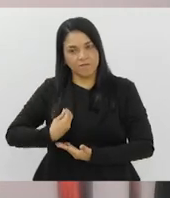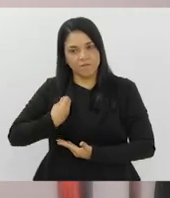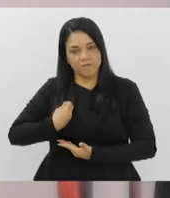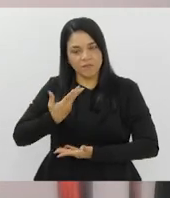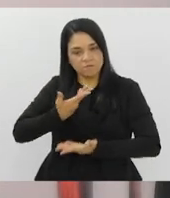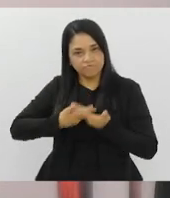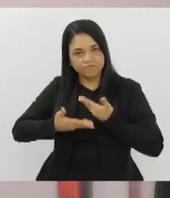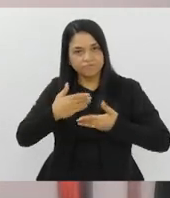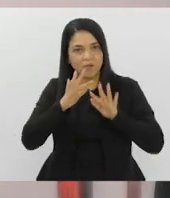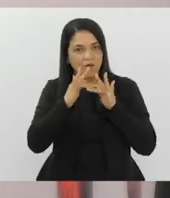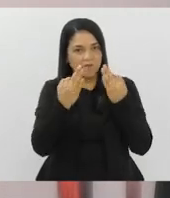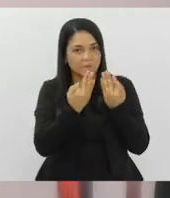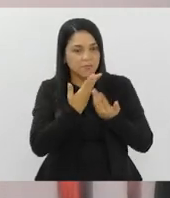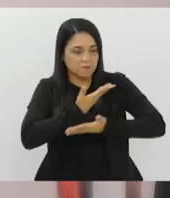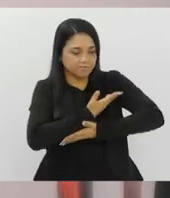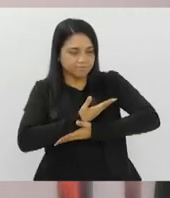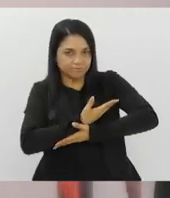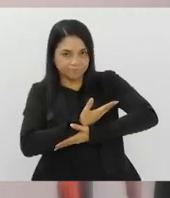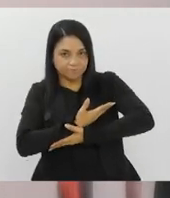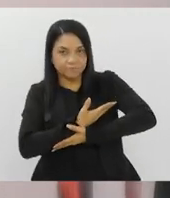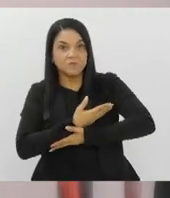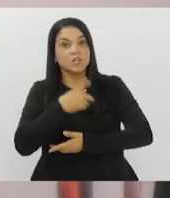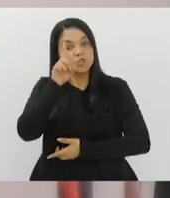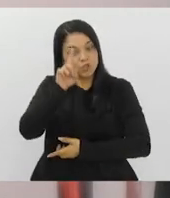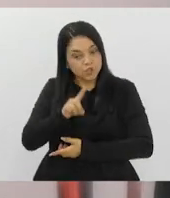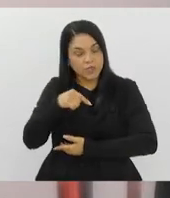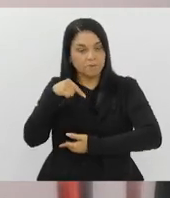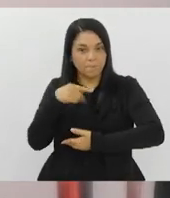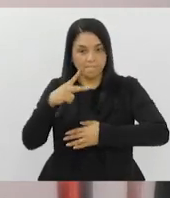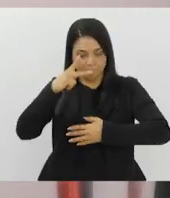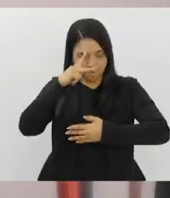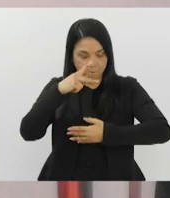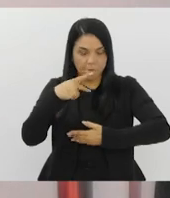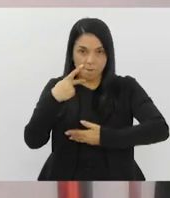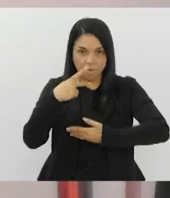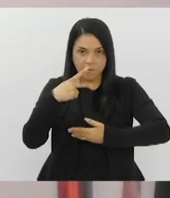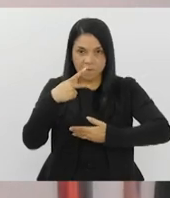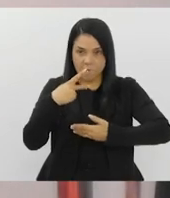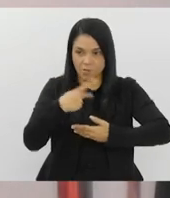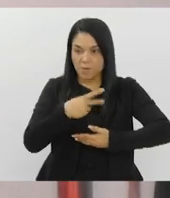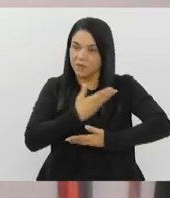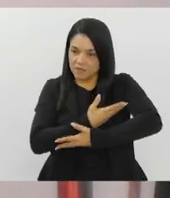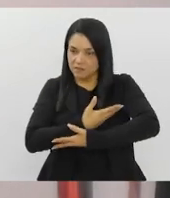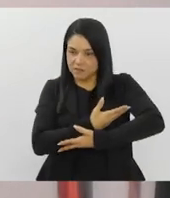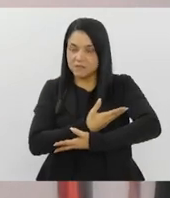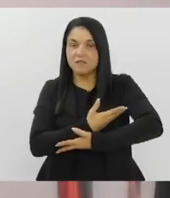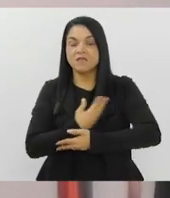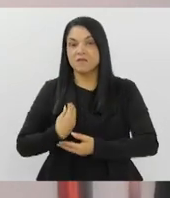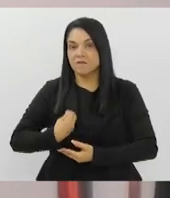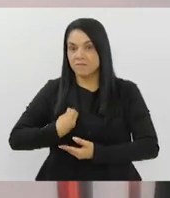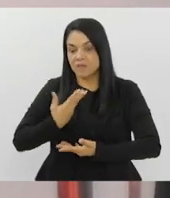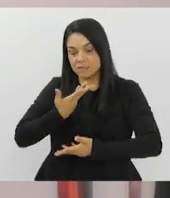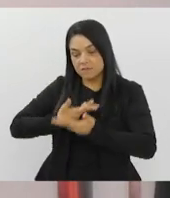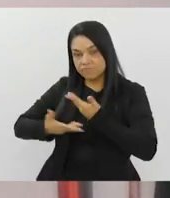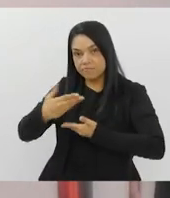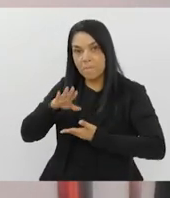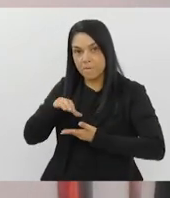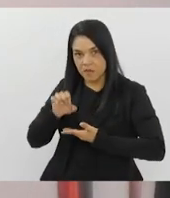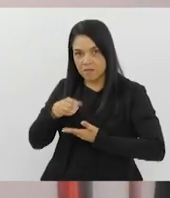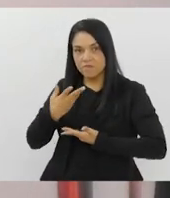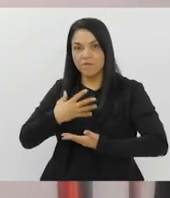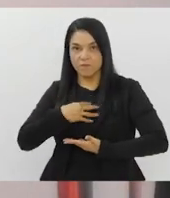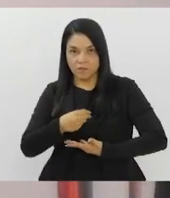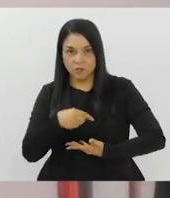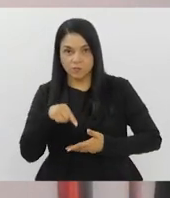familiar com sua criança e o direito também da criança à garantia à convivência com essa mulher, né? Porque não é um direito só